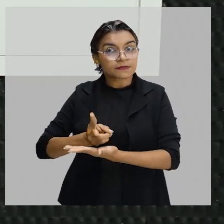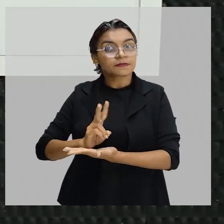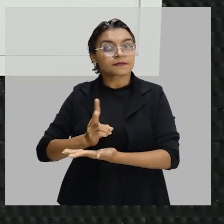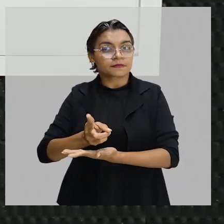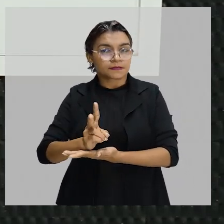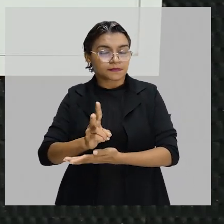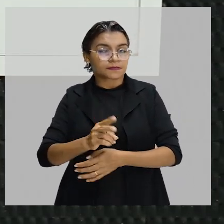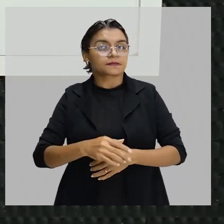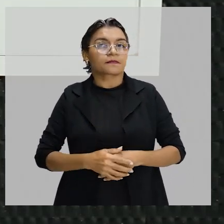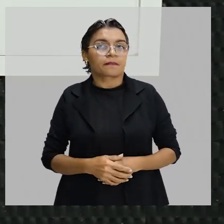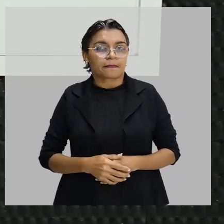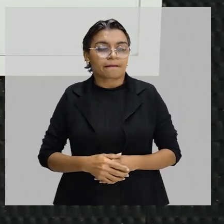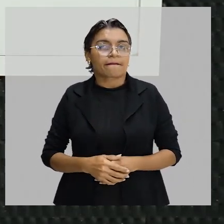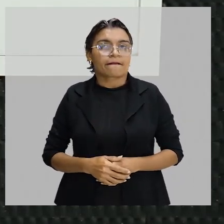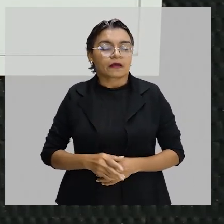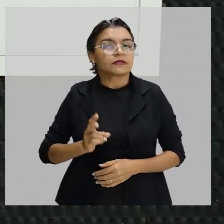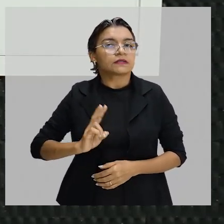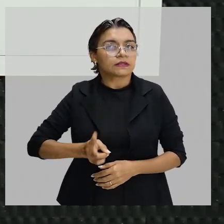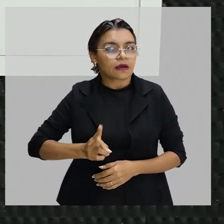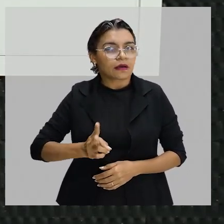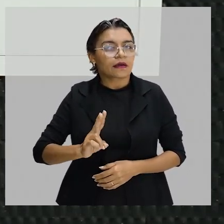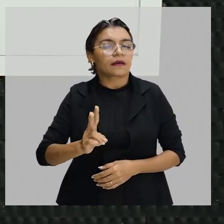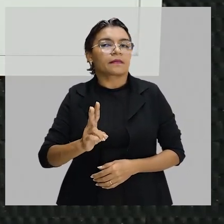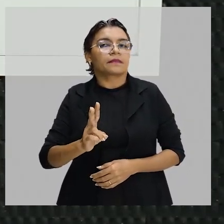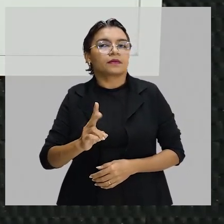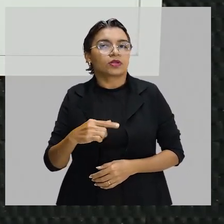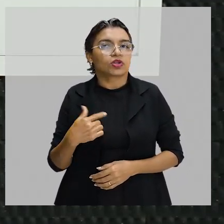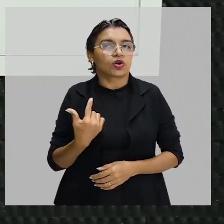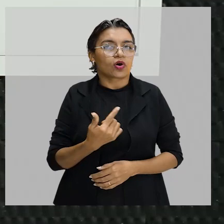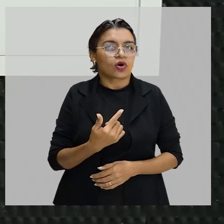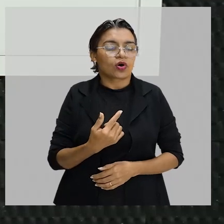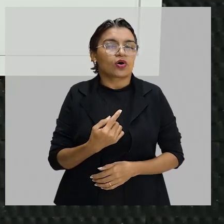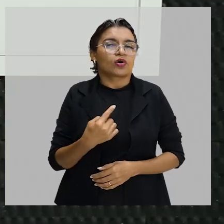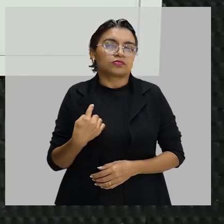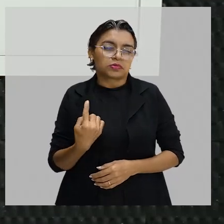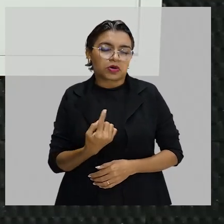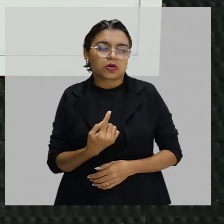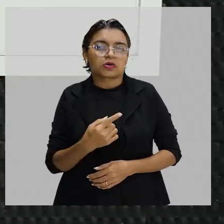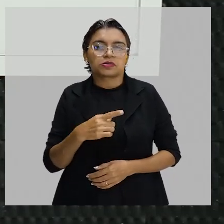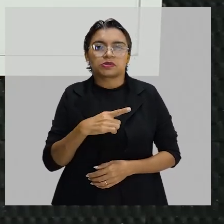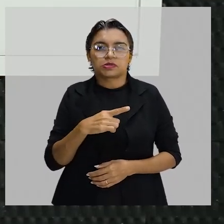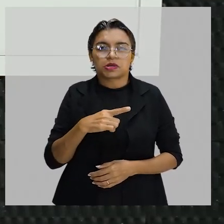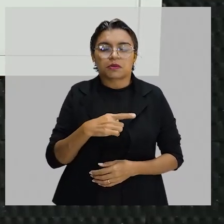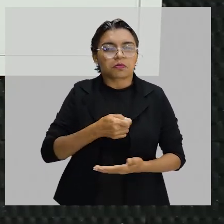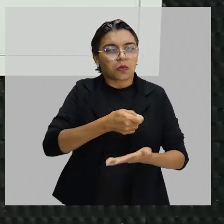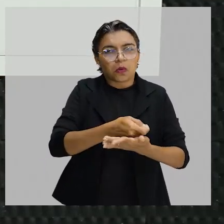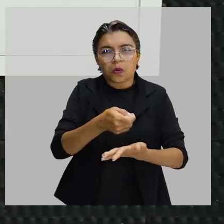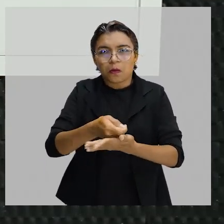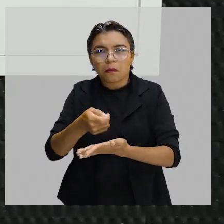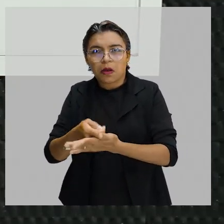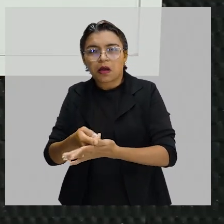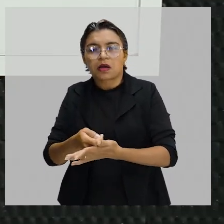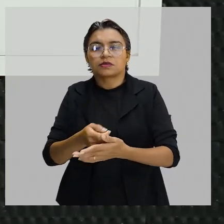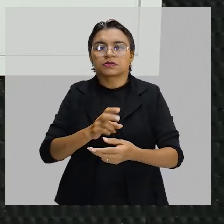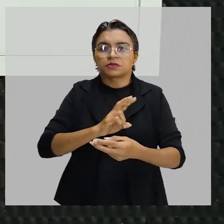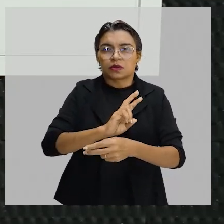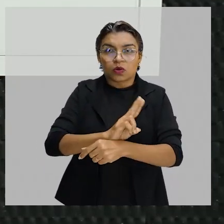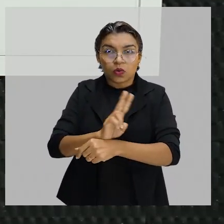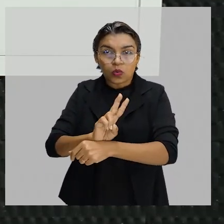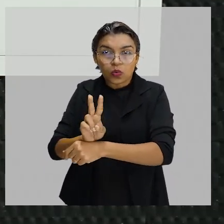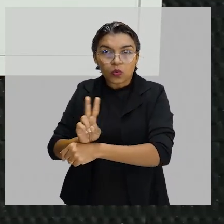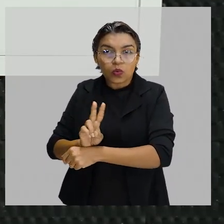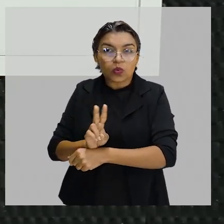constantemente, esta constância que nós vamos alcançando deste processo de cobrança, de